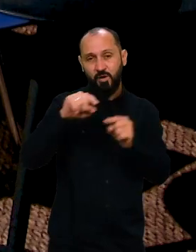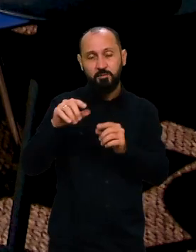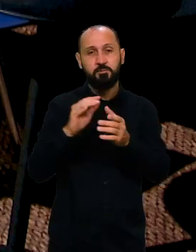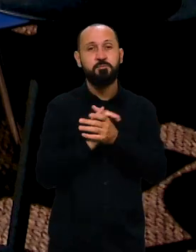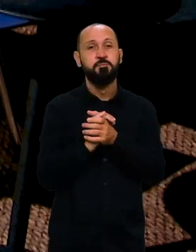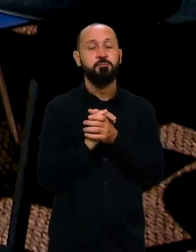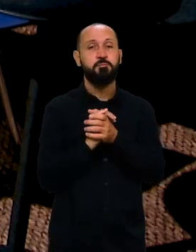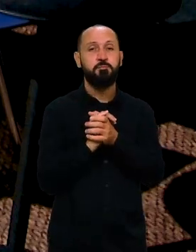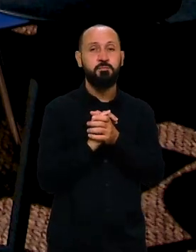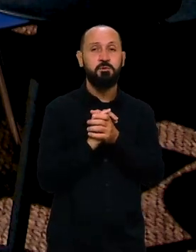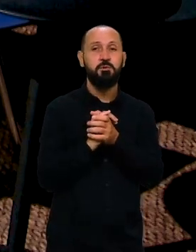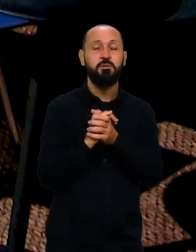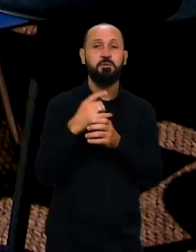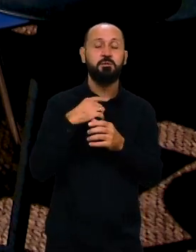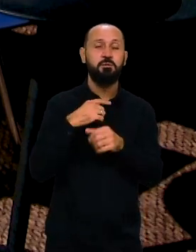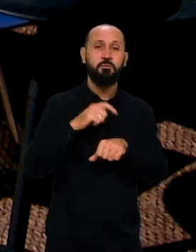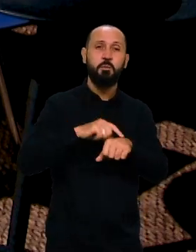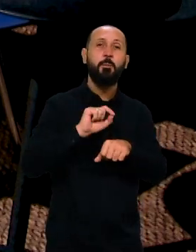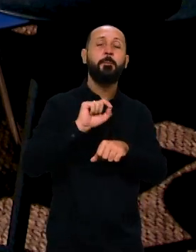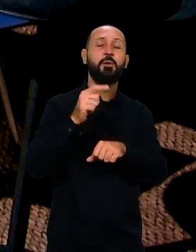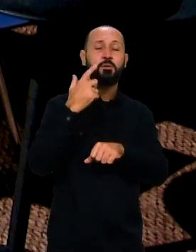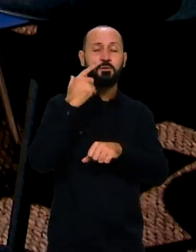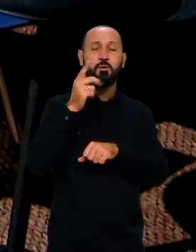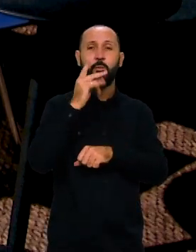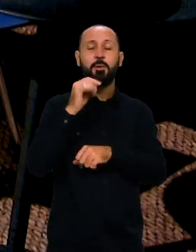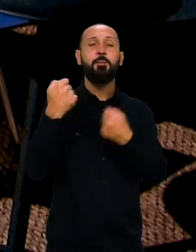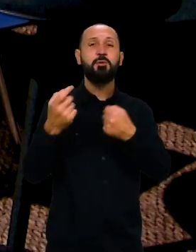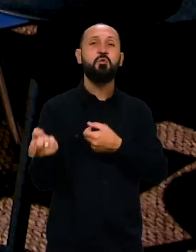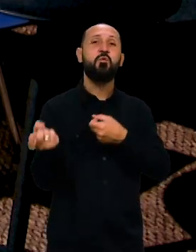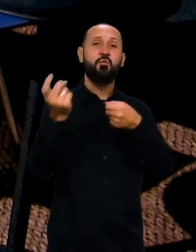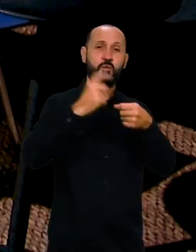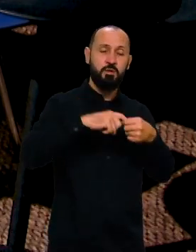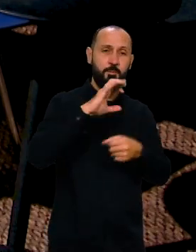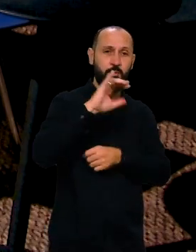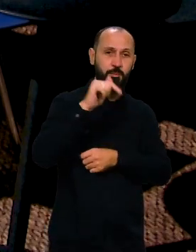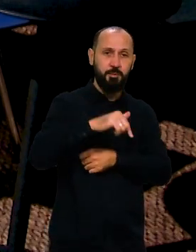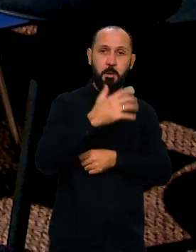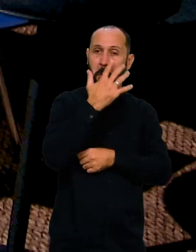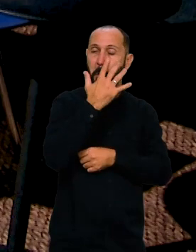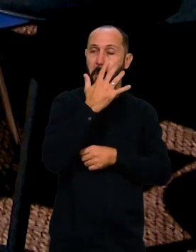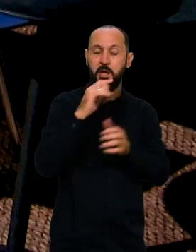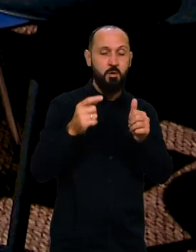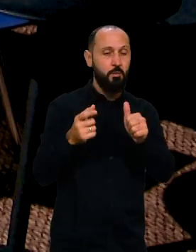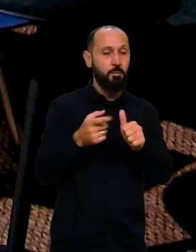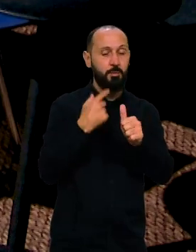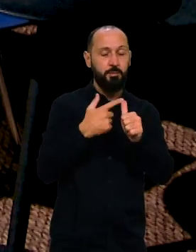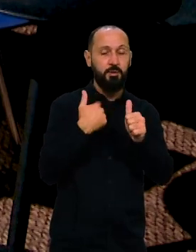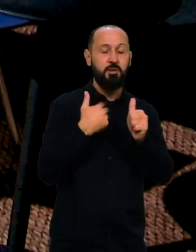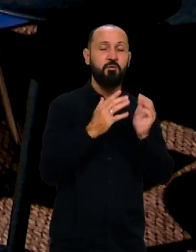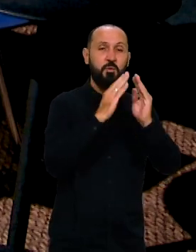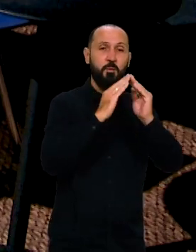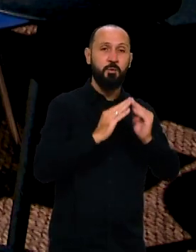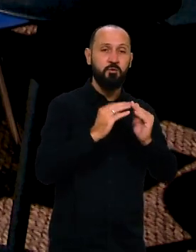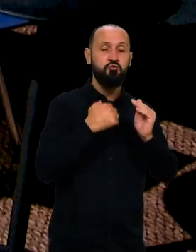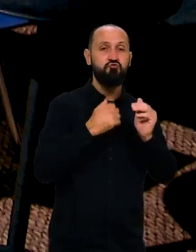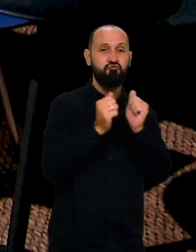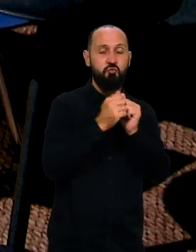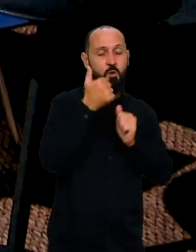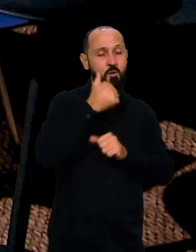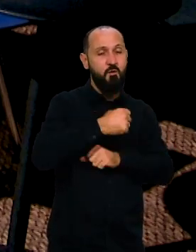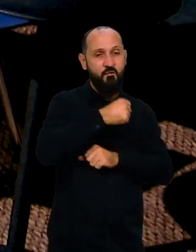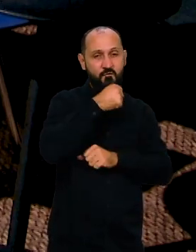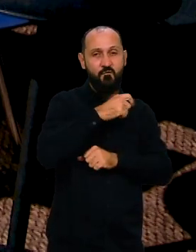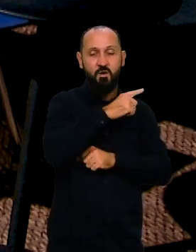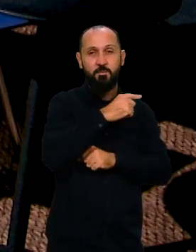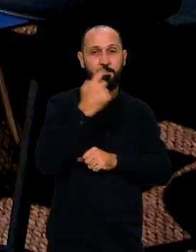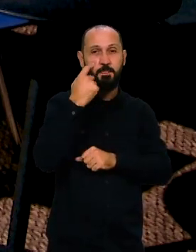por conta, infelizmente, da violência da fronteira. Houve um evento lá que meu pai teve que retornar para Campo, retornou e a gente eu vim primeiro, aí fui morar